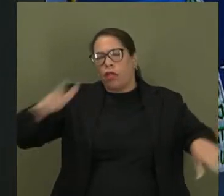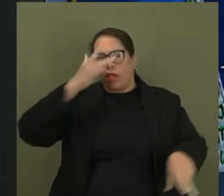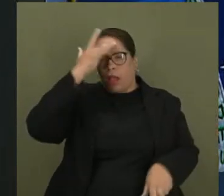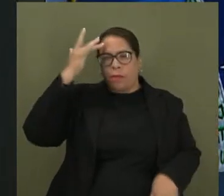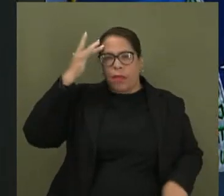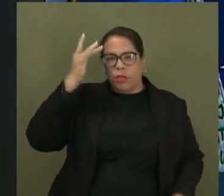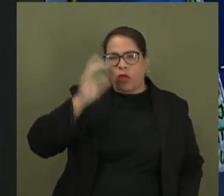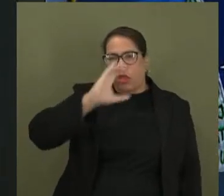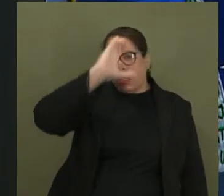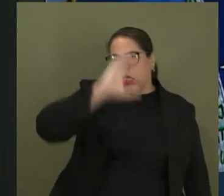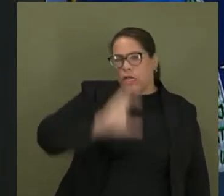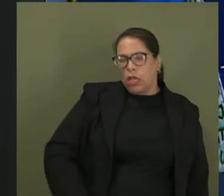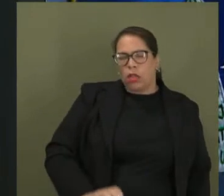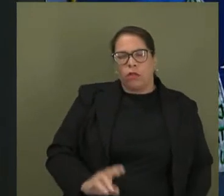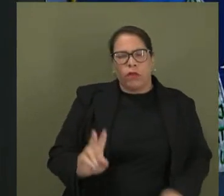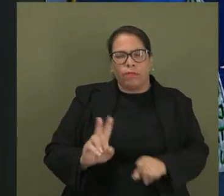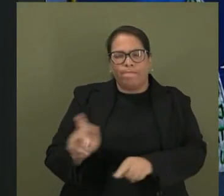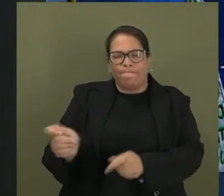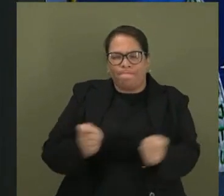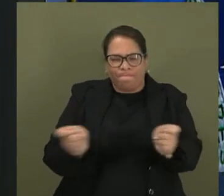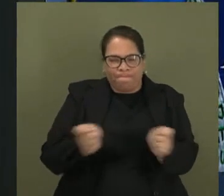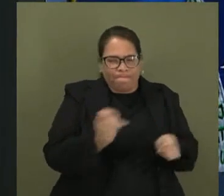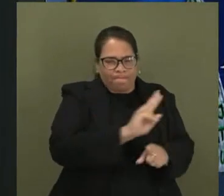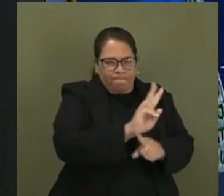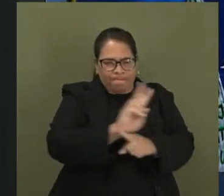de cidadãos.